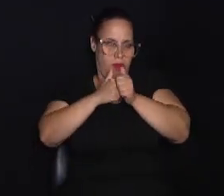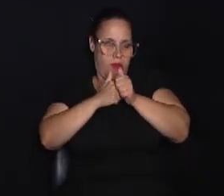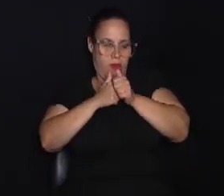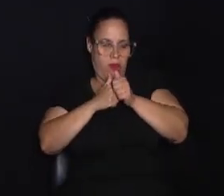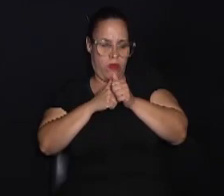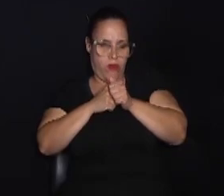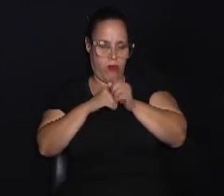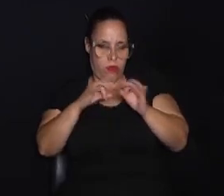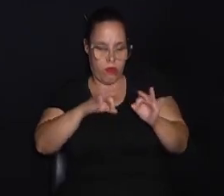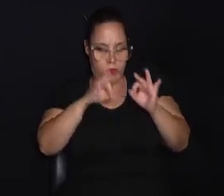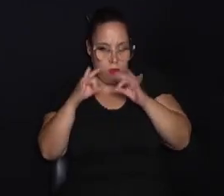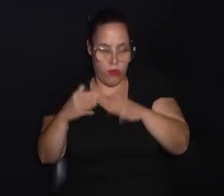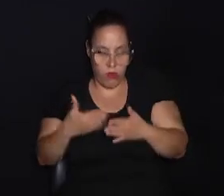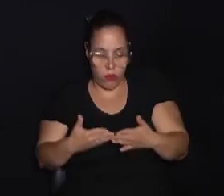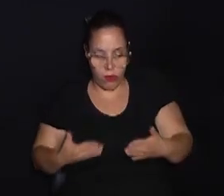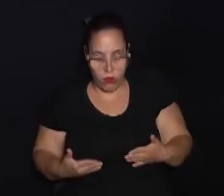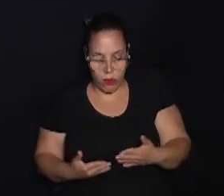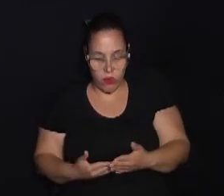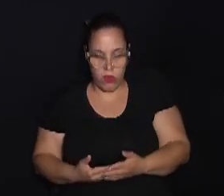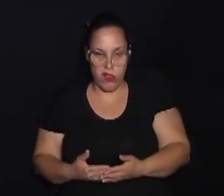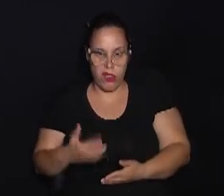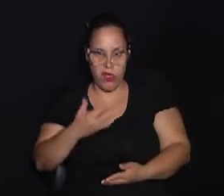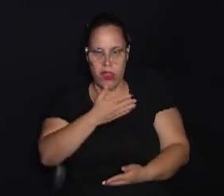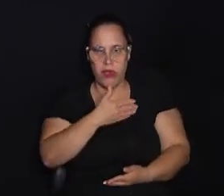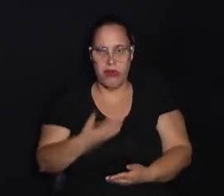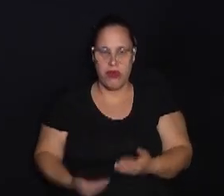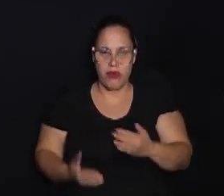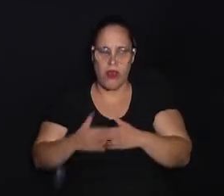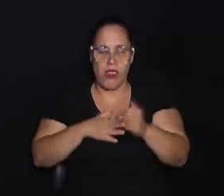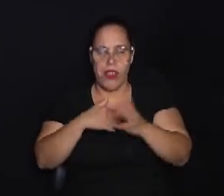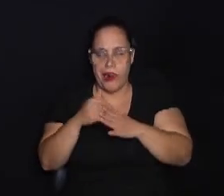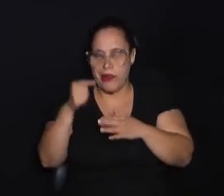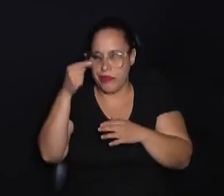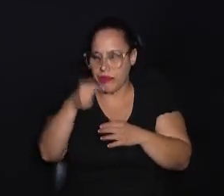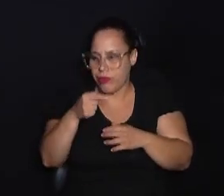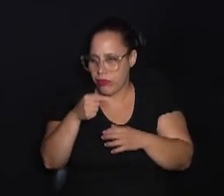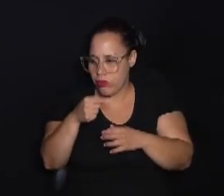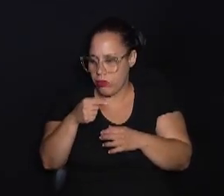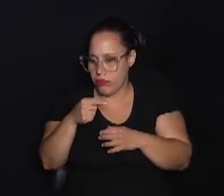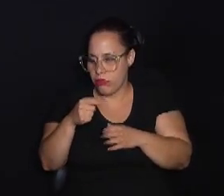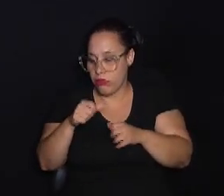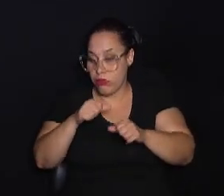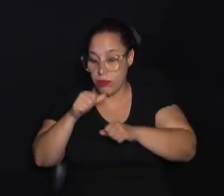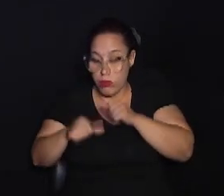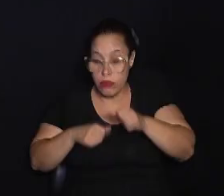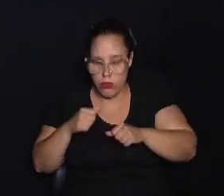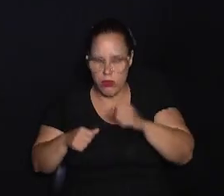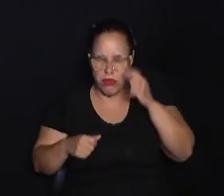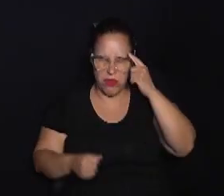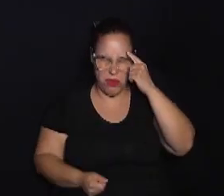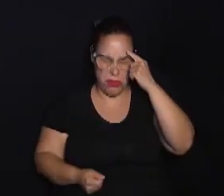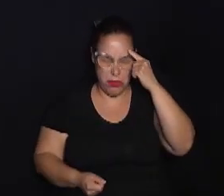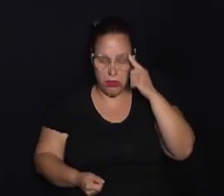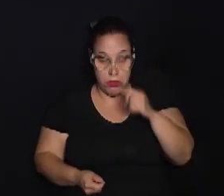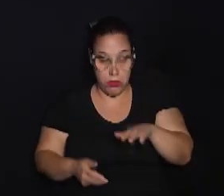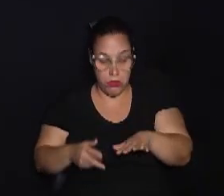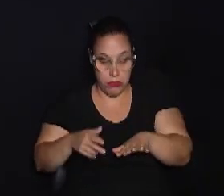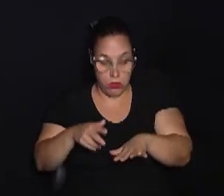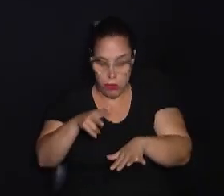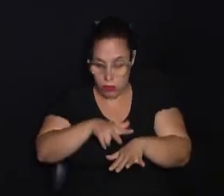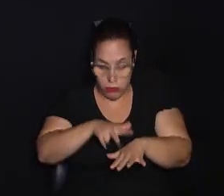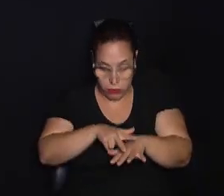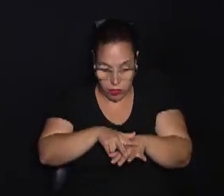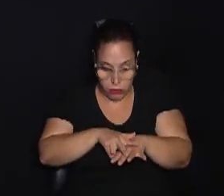público da população, como aproxima o profissional ali a ele. Porque muitas vezes a pessoa, o paciente,